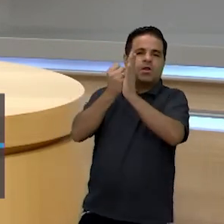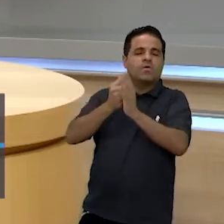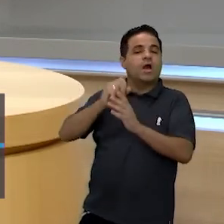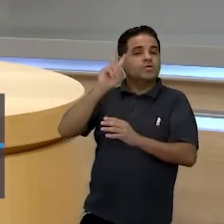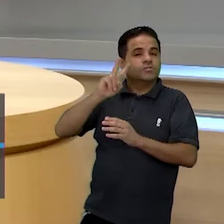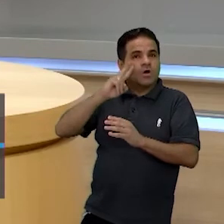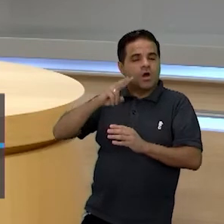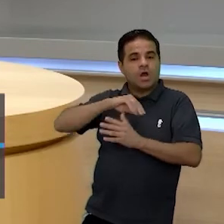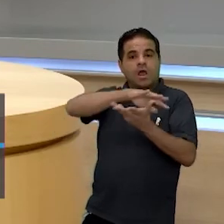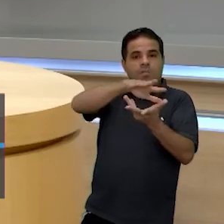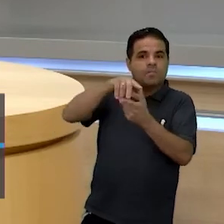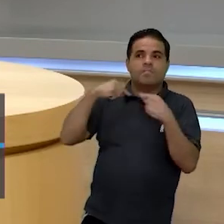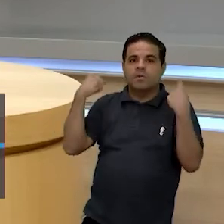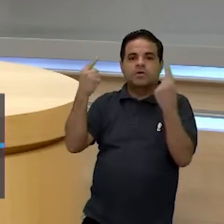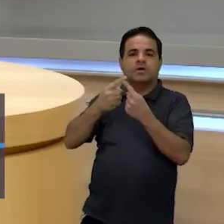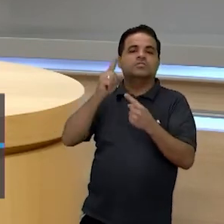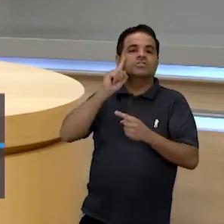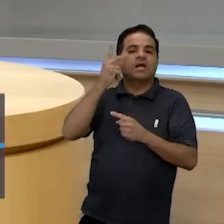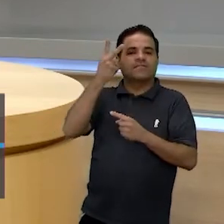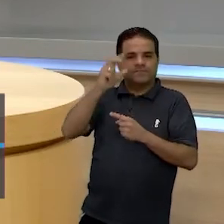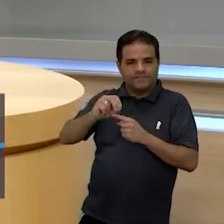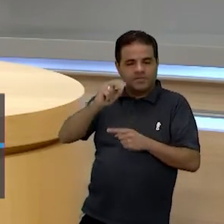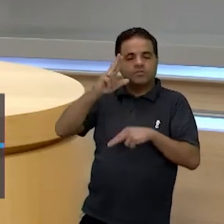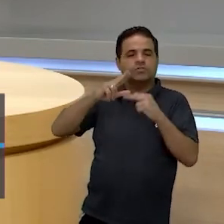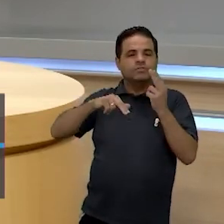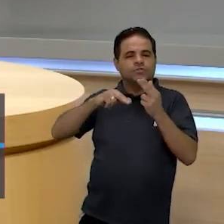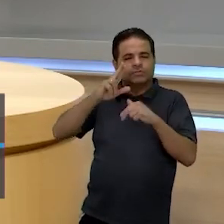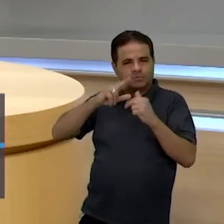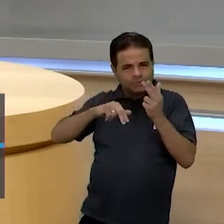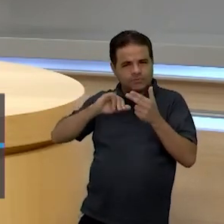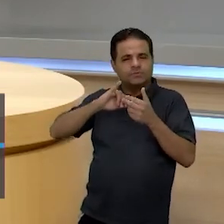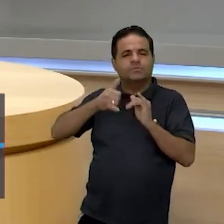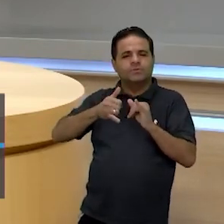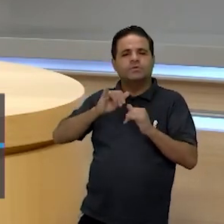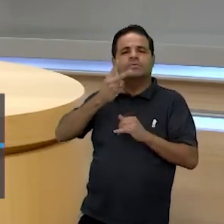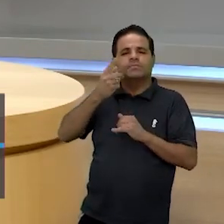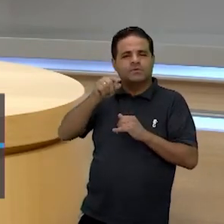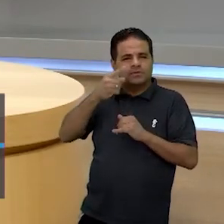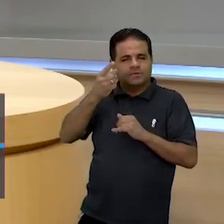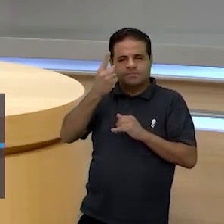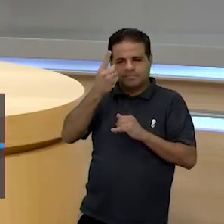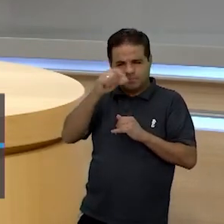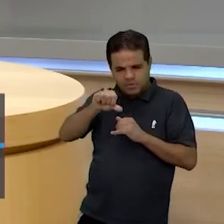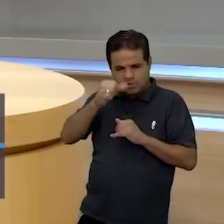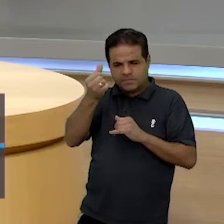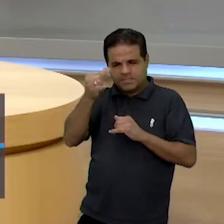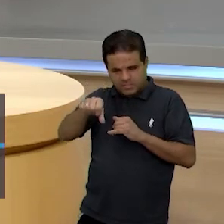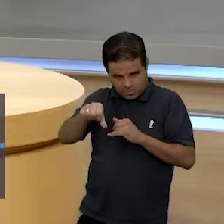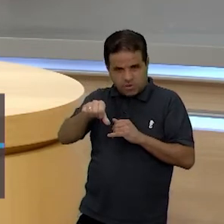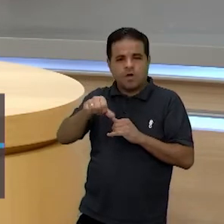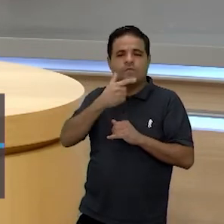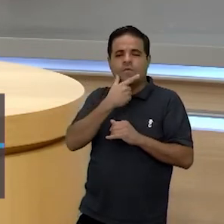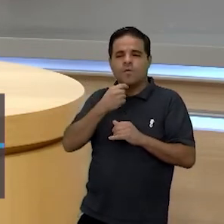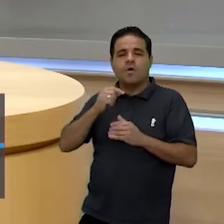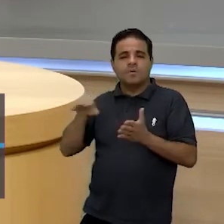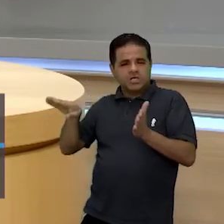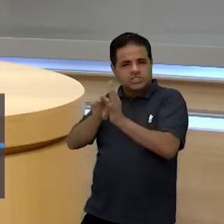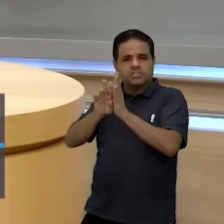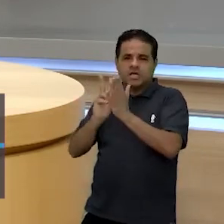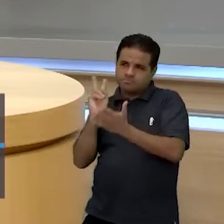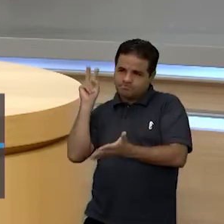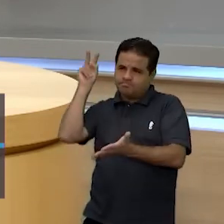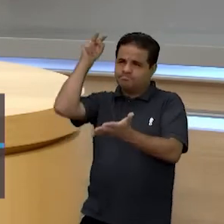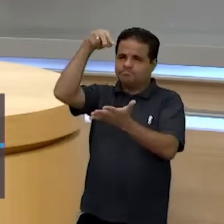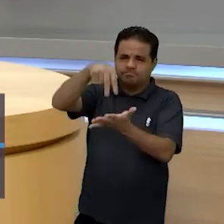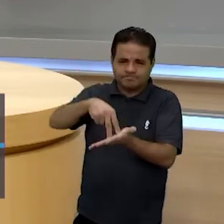história da humanidade aí, o dia 20 de julho de 69, quando o homem pisa na Lua, certo?